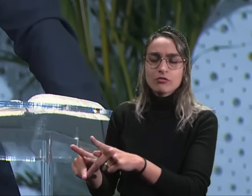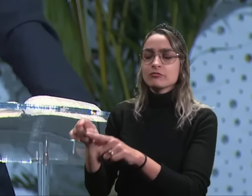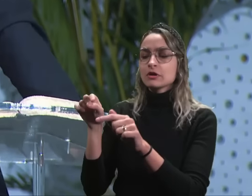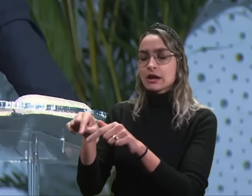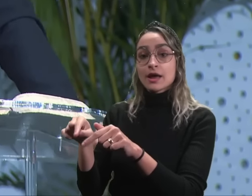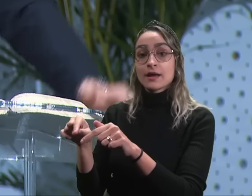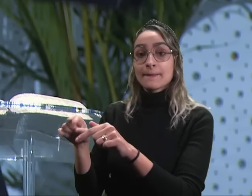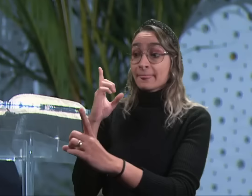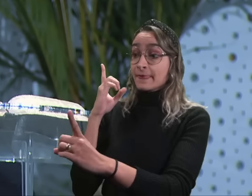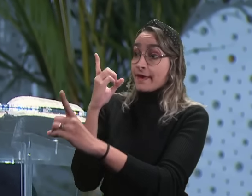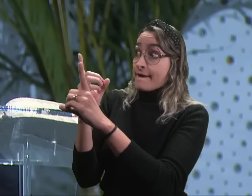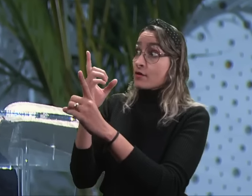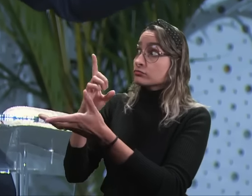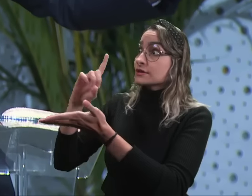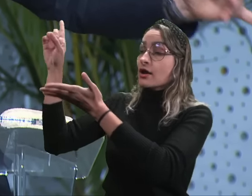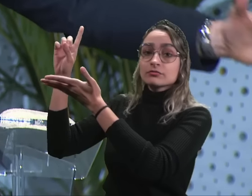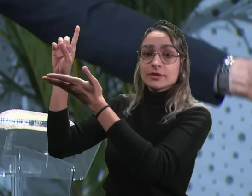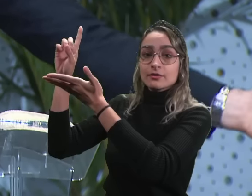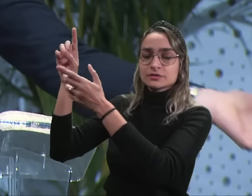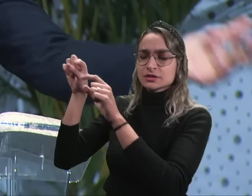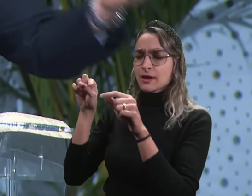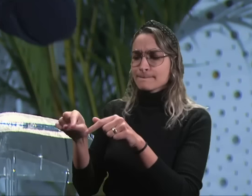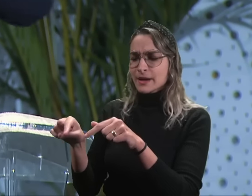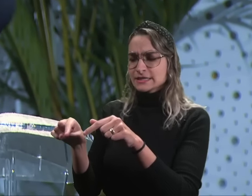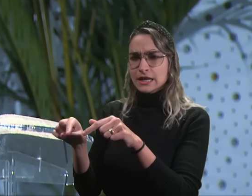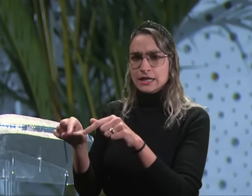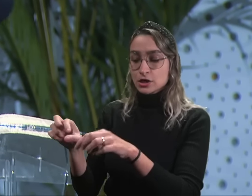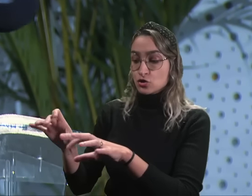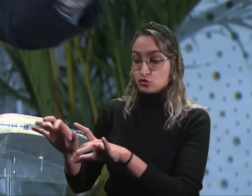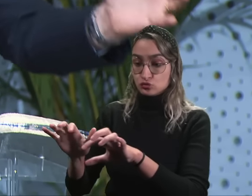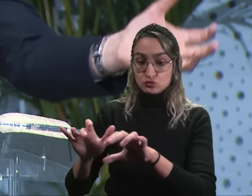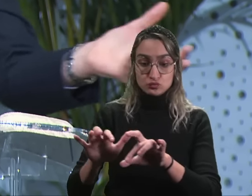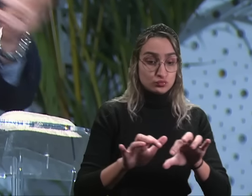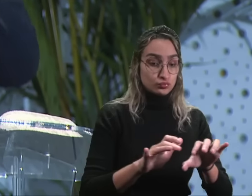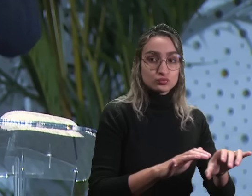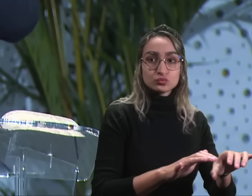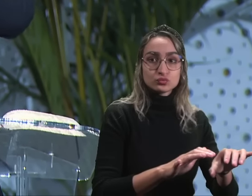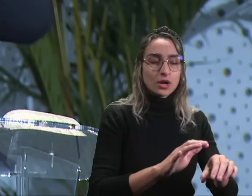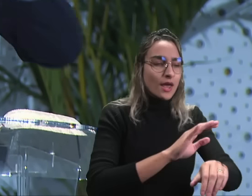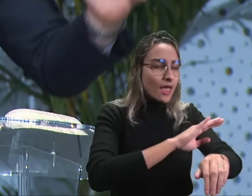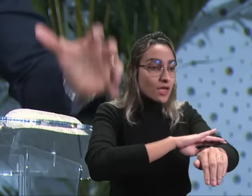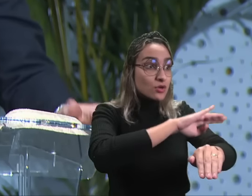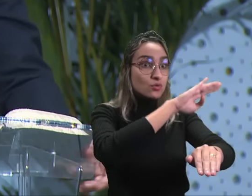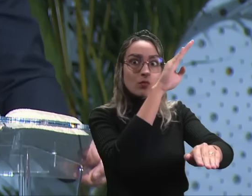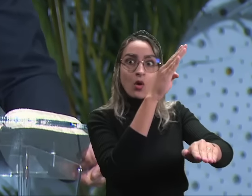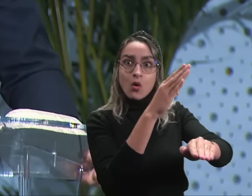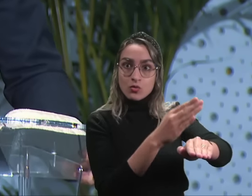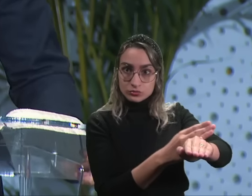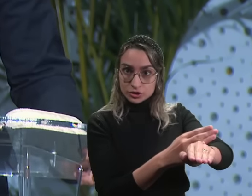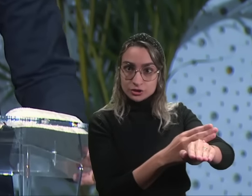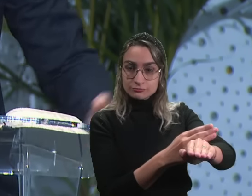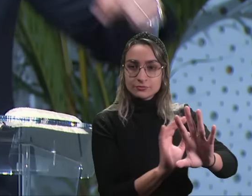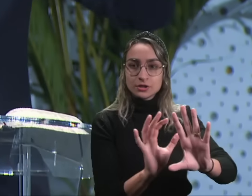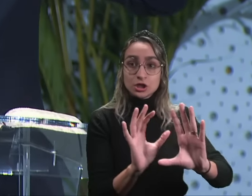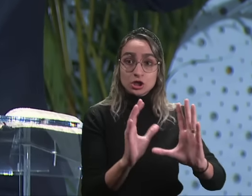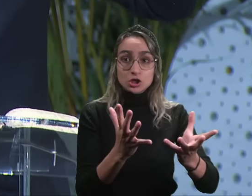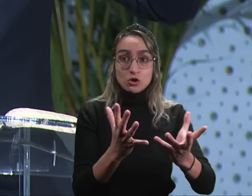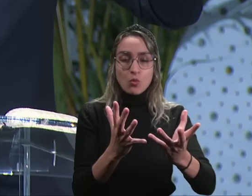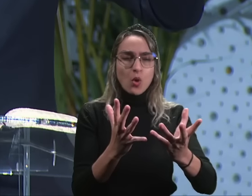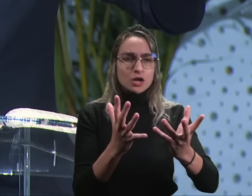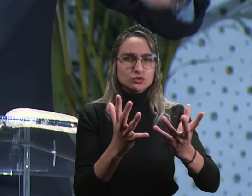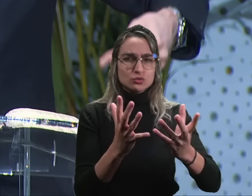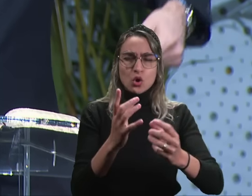19 uma grande manifestação Monte treme fumaça relâmpagos Deus se manifesta de uma forma tão